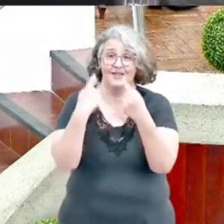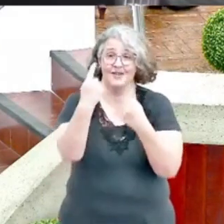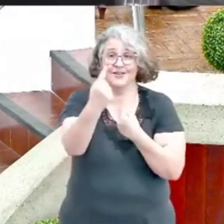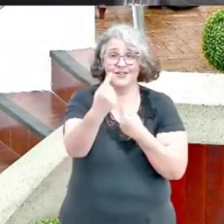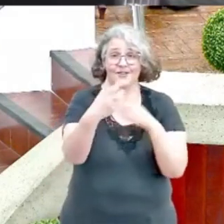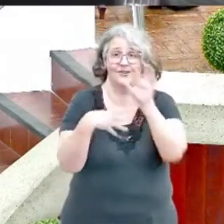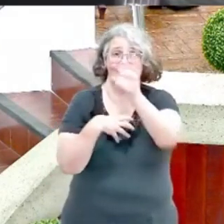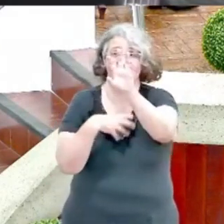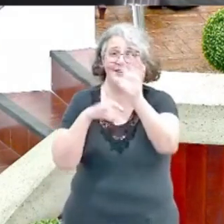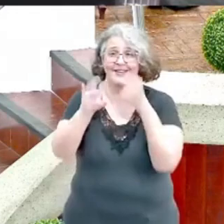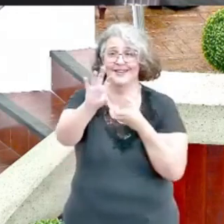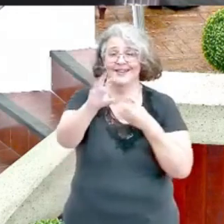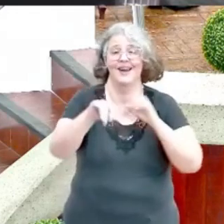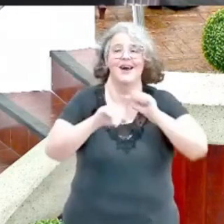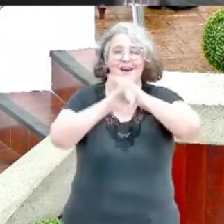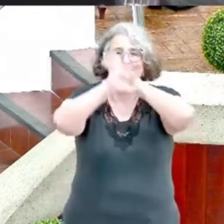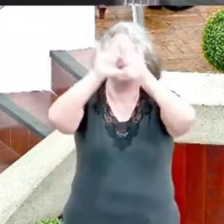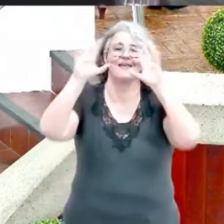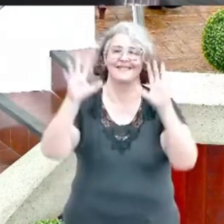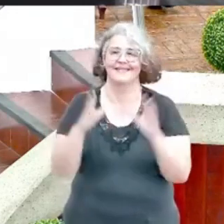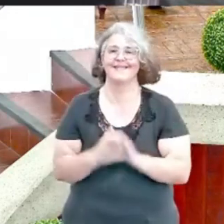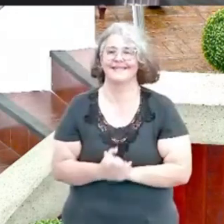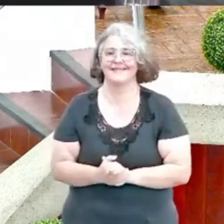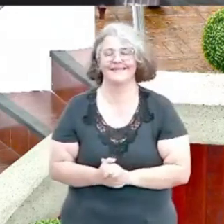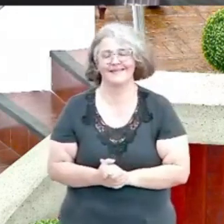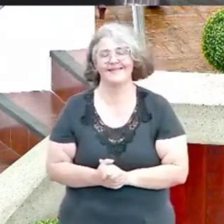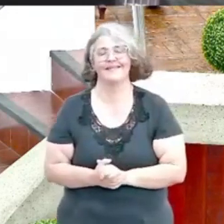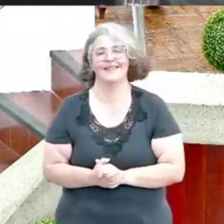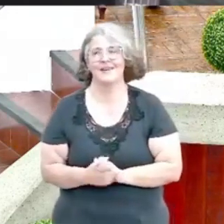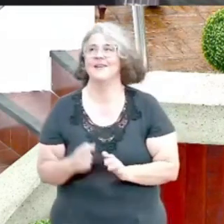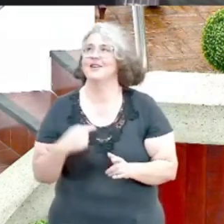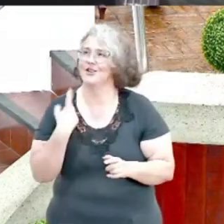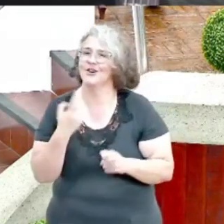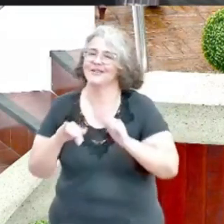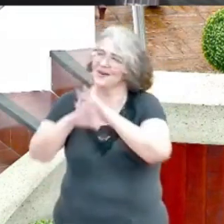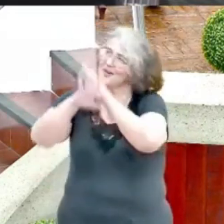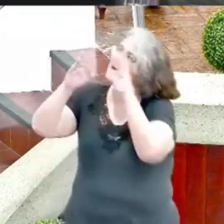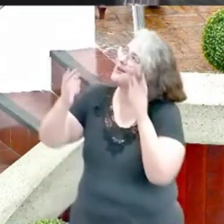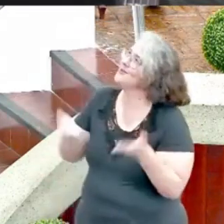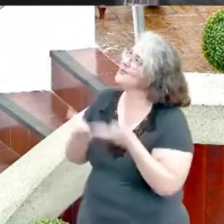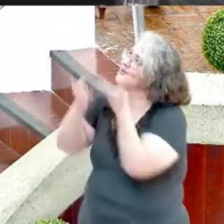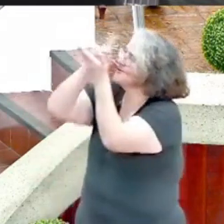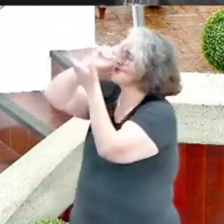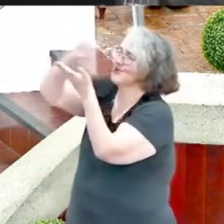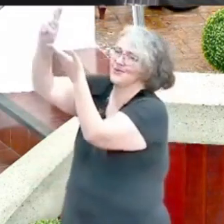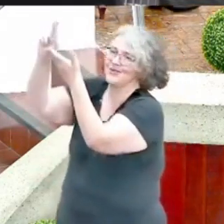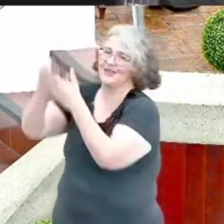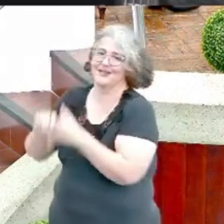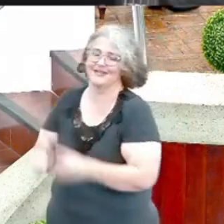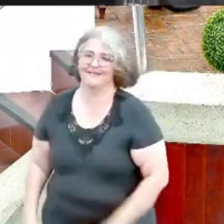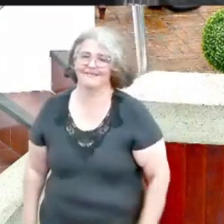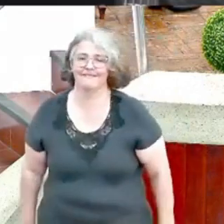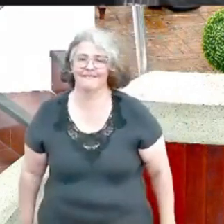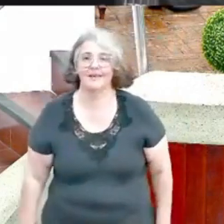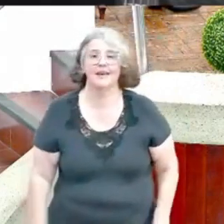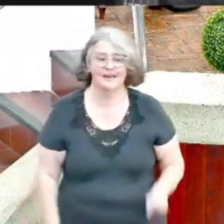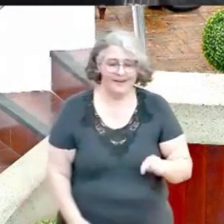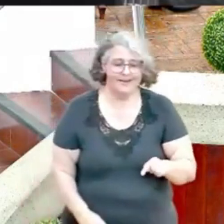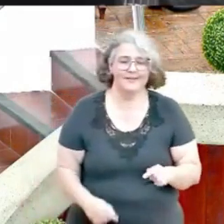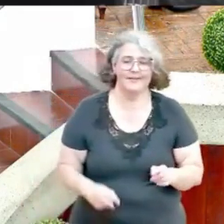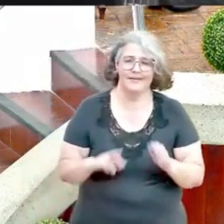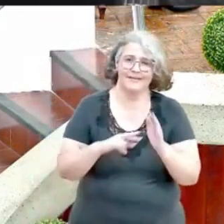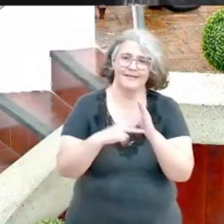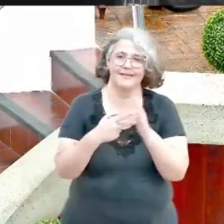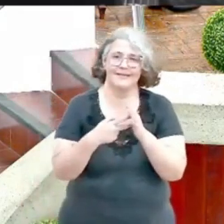dia de Jesus, nosso Senhor. Essa é uma glória mútua da igreja. Eu sou a